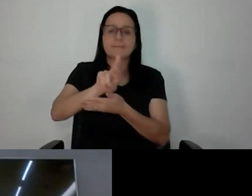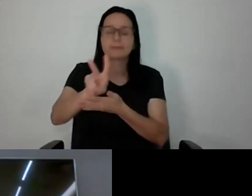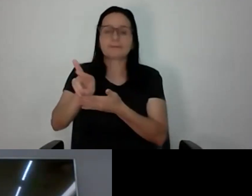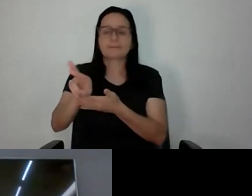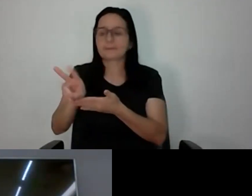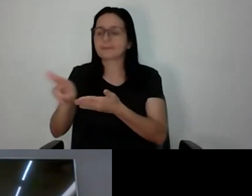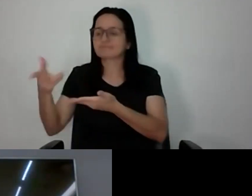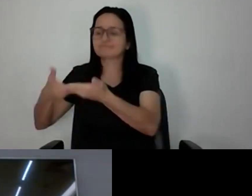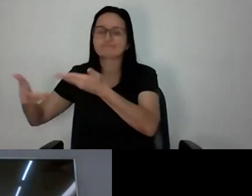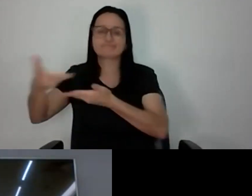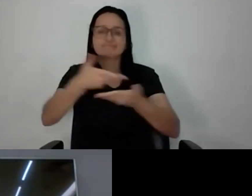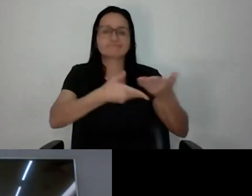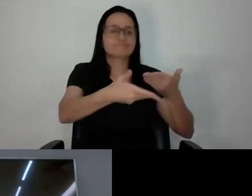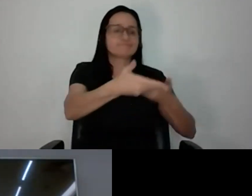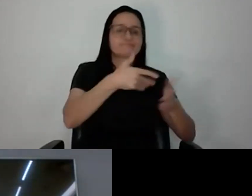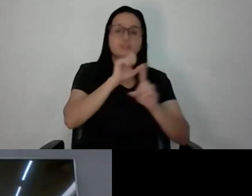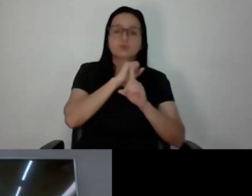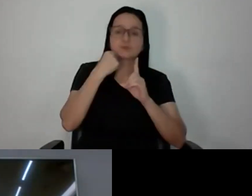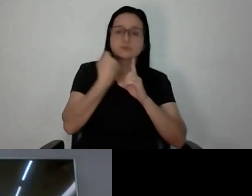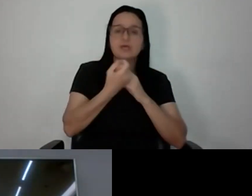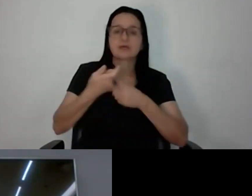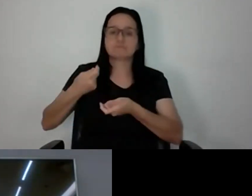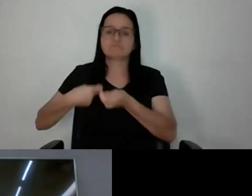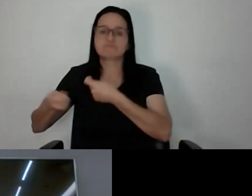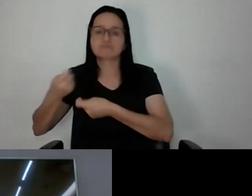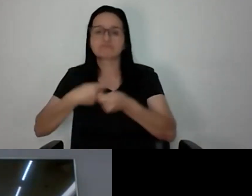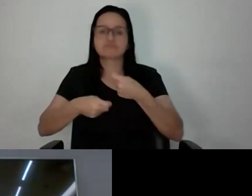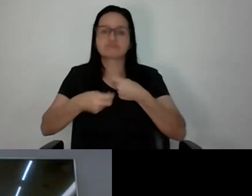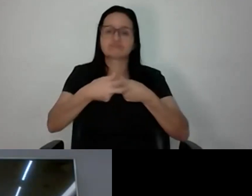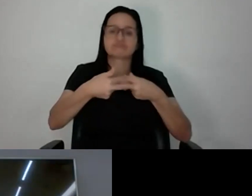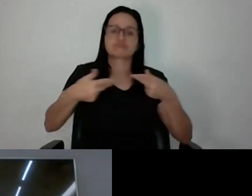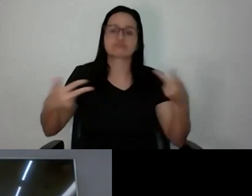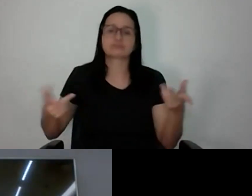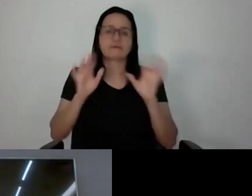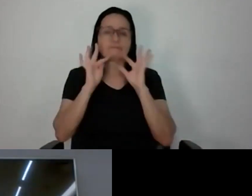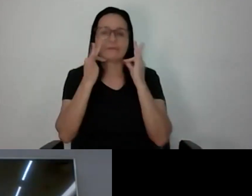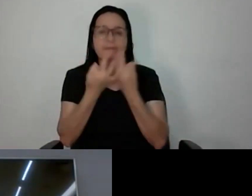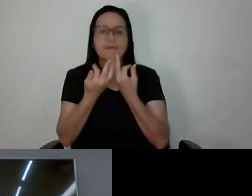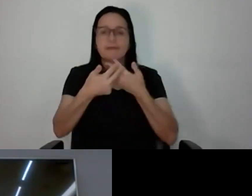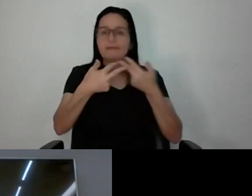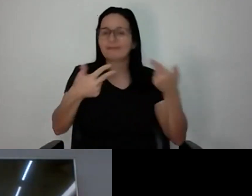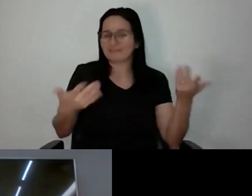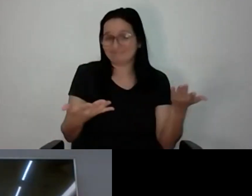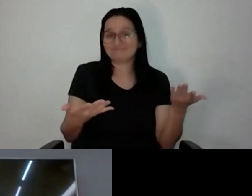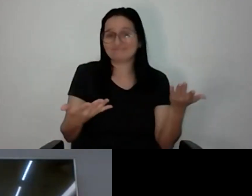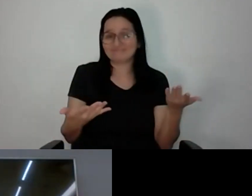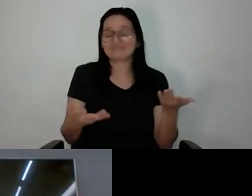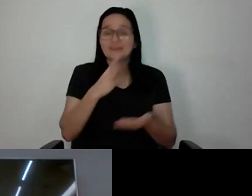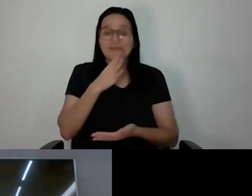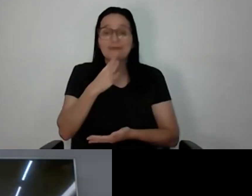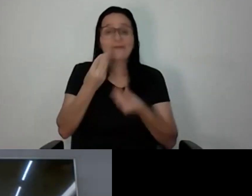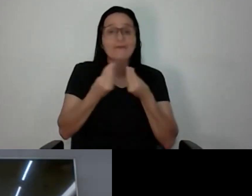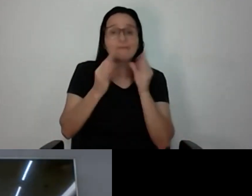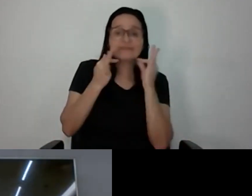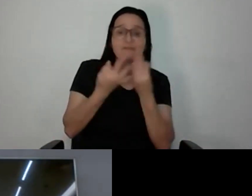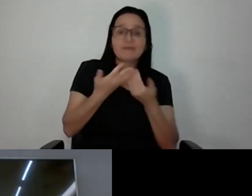relação social, de negócio, da atuação. Por exemplo, dia de família, a pessoa tem que entender alguma coisa dessa dinâmica familiar,